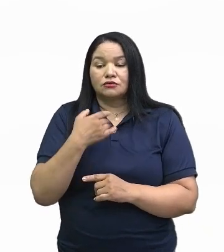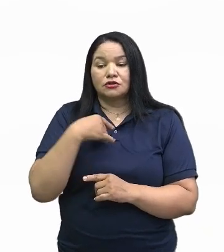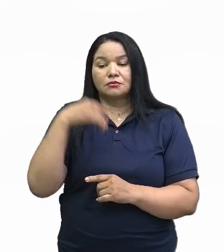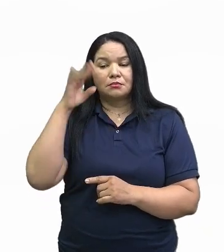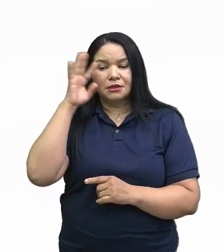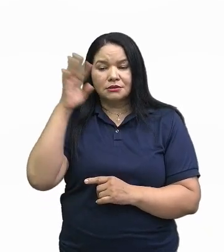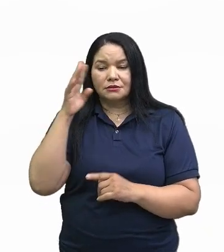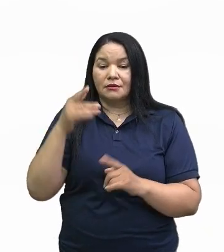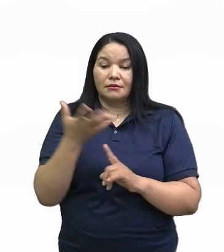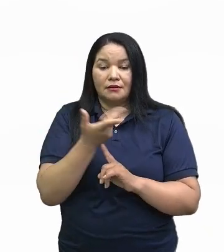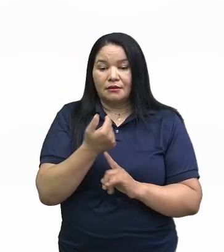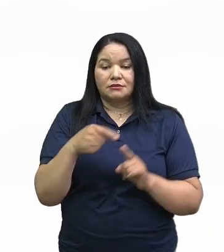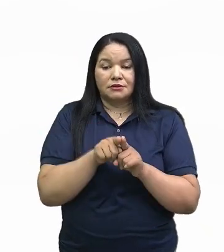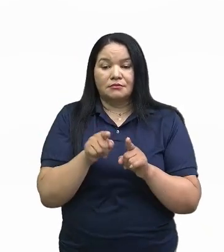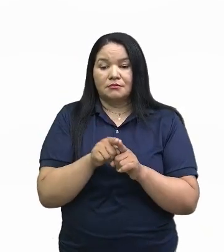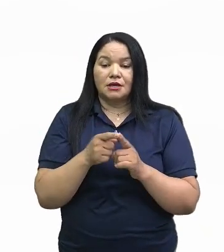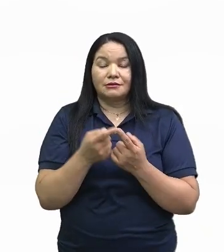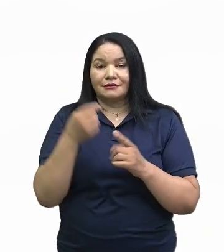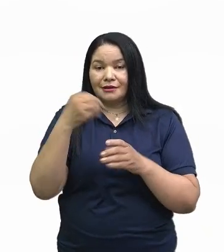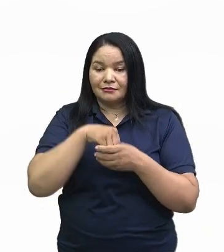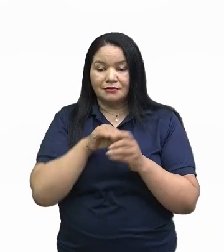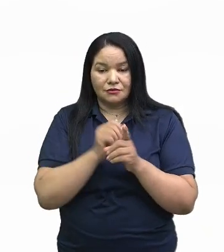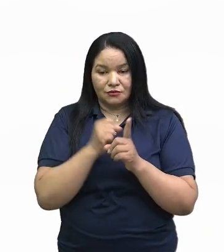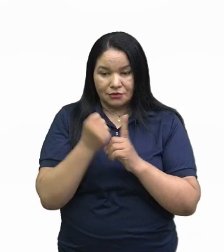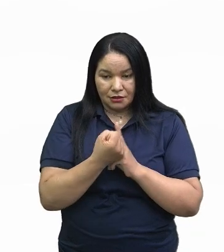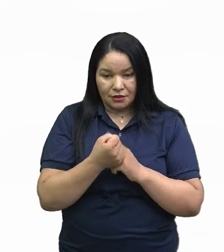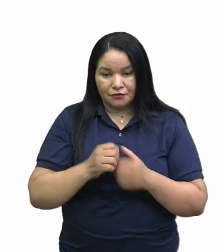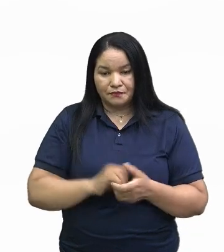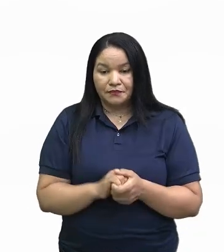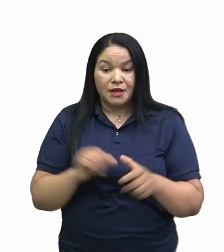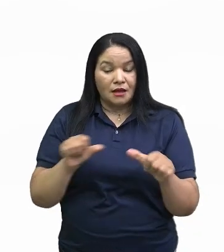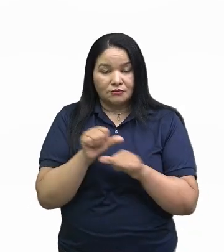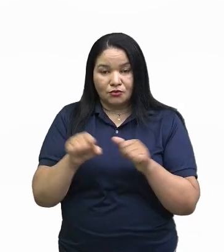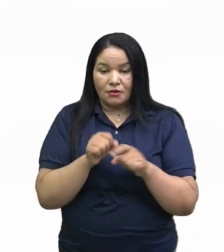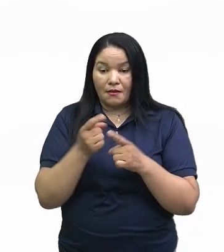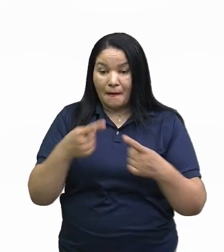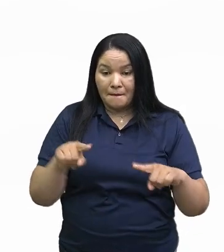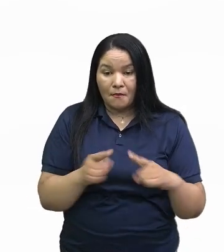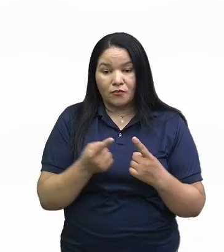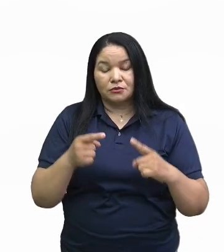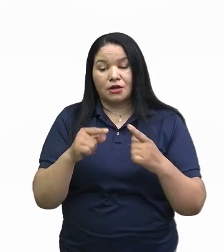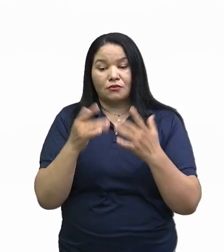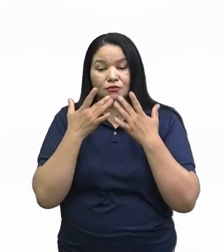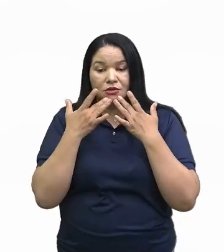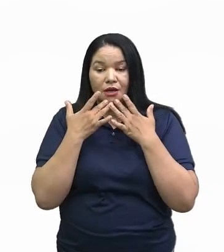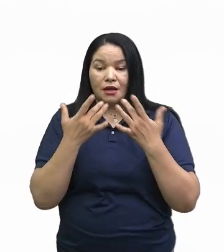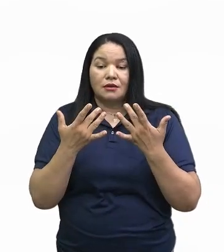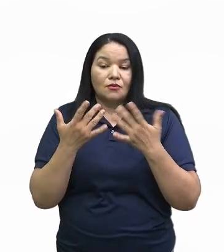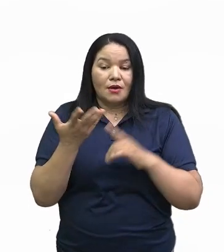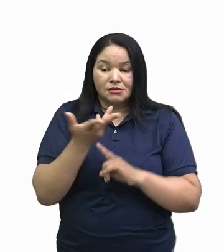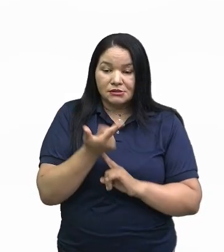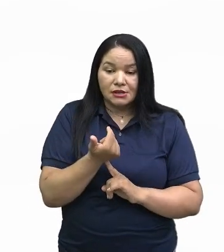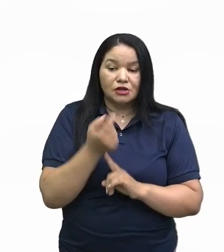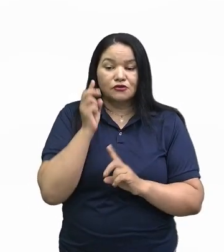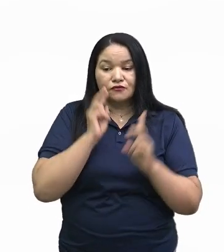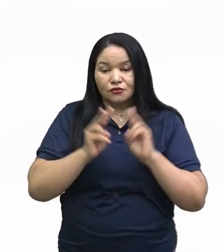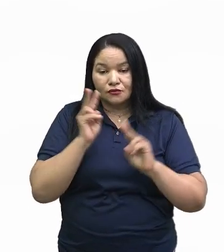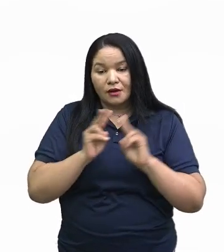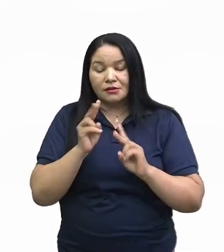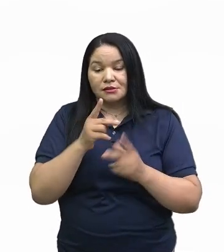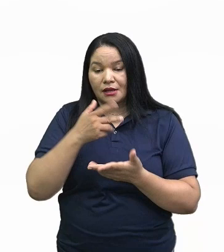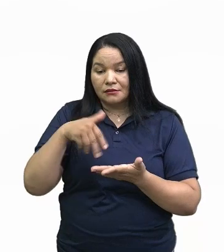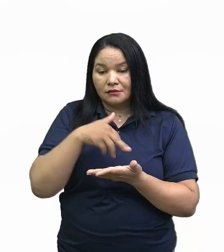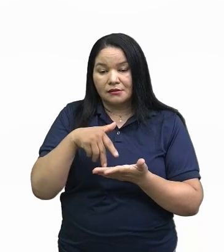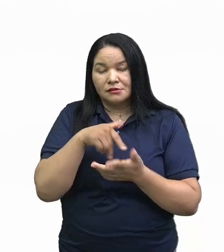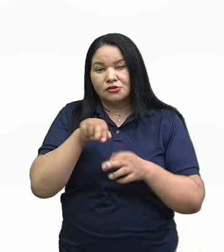e suas funções dentro da sociedade. Eles transformaram a música, o teatro, as artes visuais e